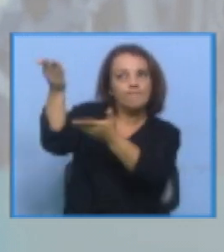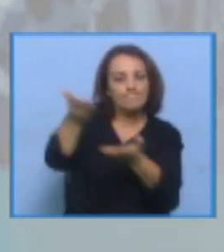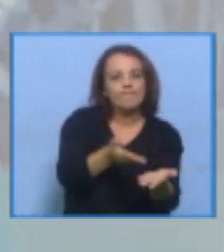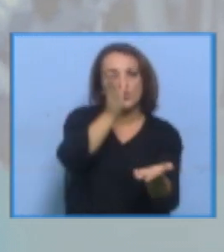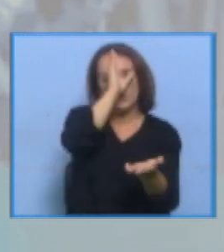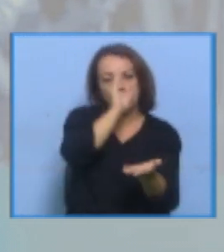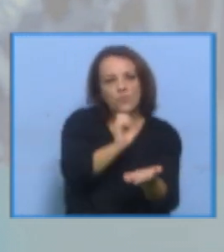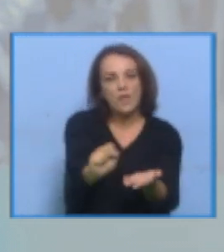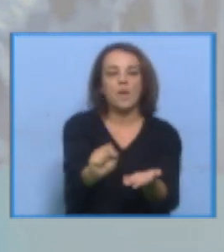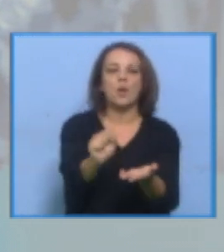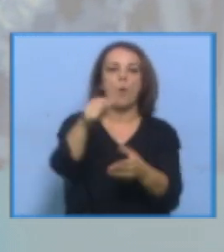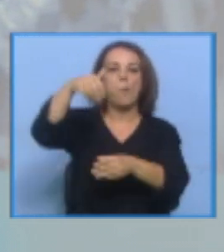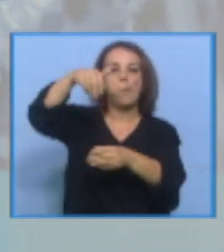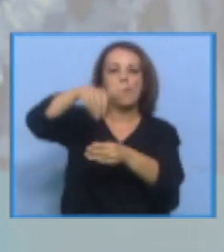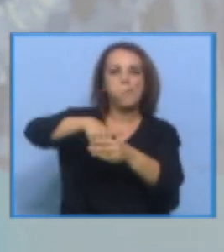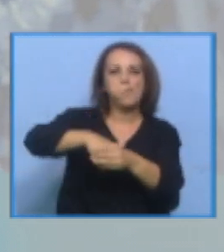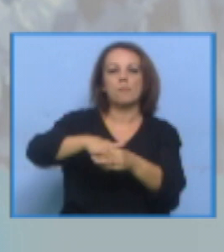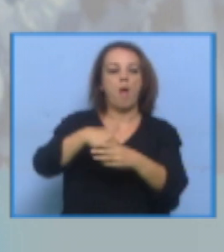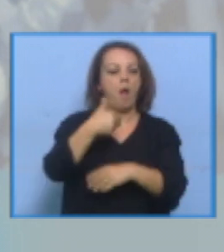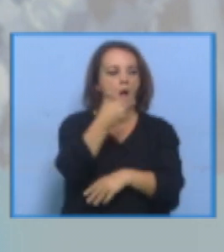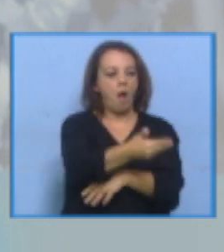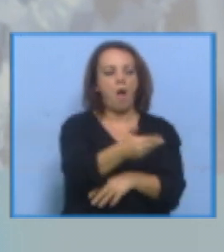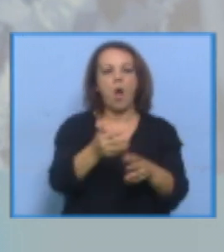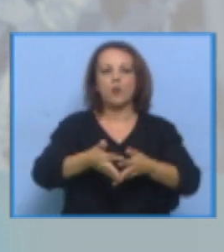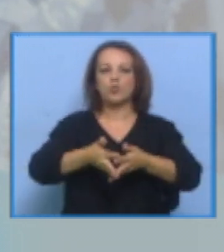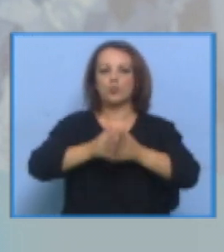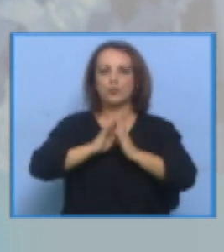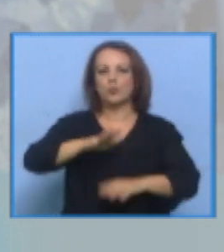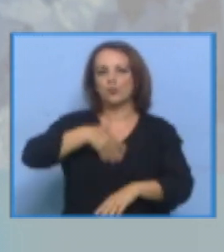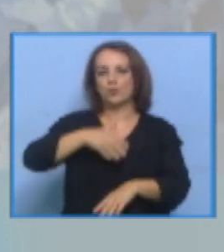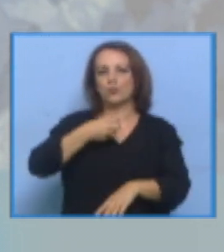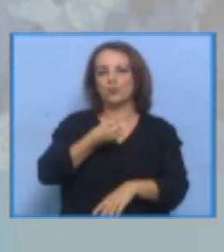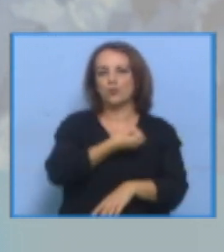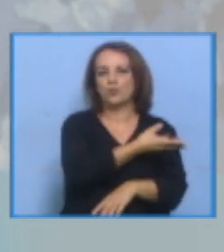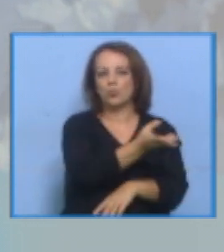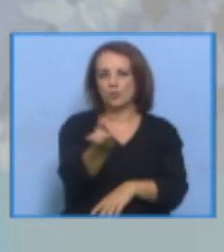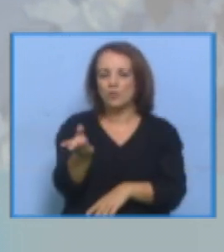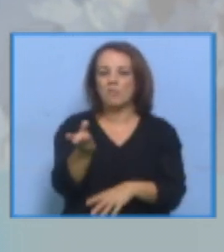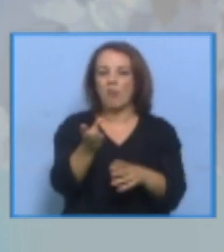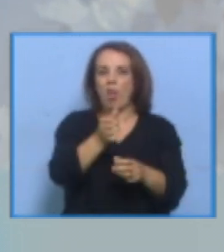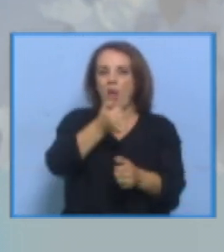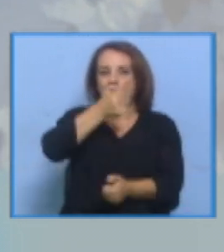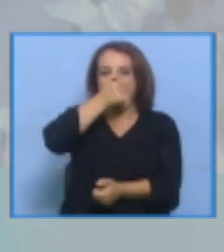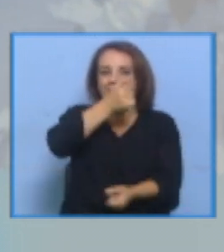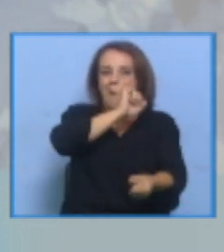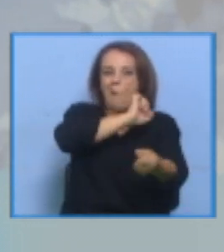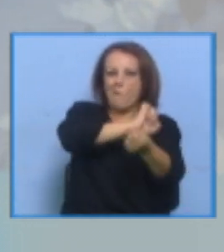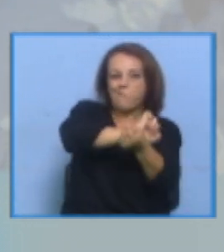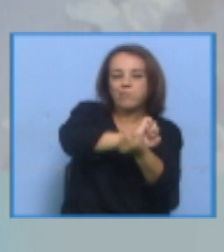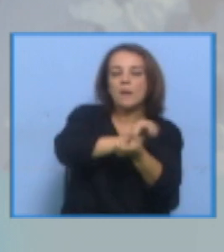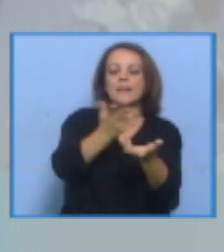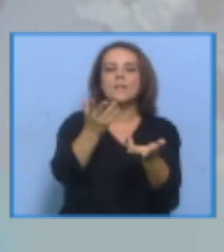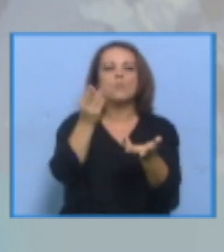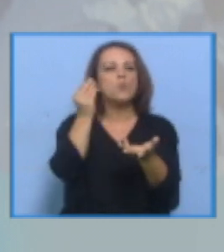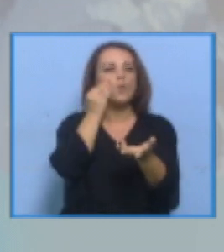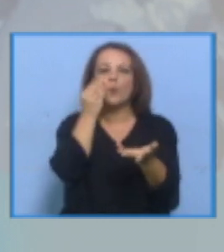as estruturas de solidariedade que o país tem, dizia ele, que andam tanto ou quanto asfixiadas. Até que ponto é que este novo